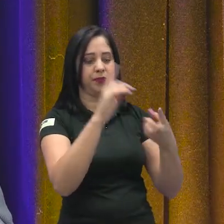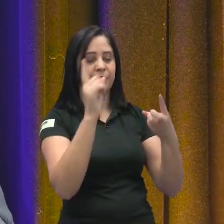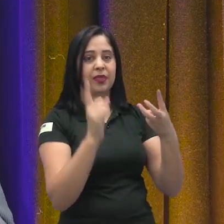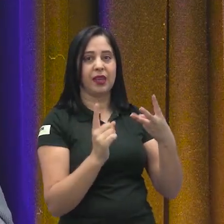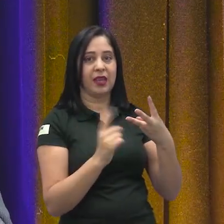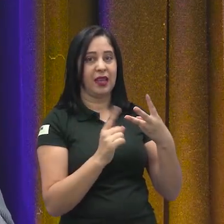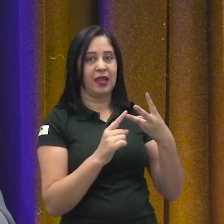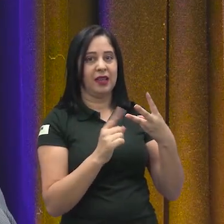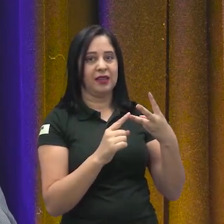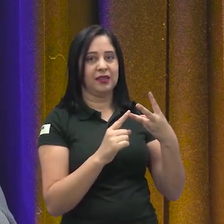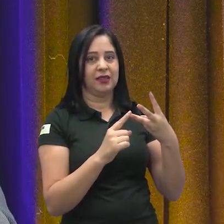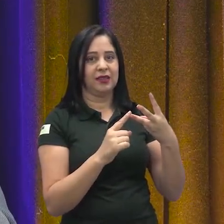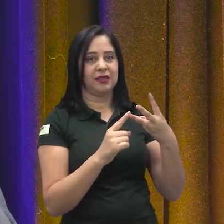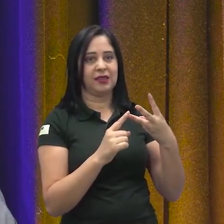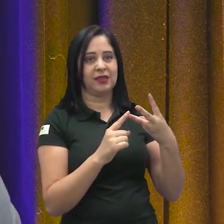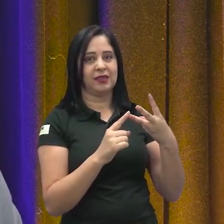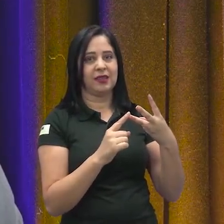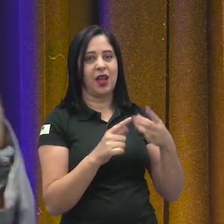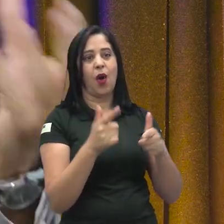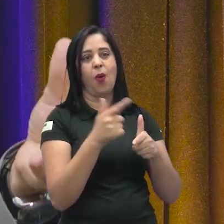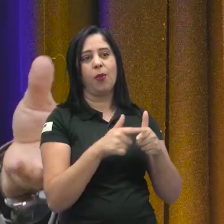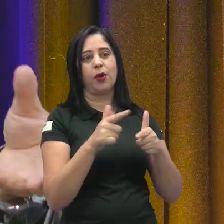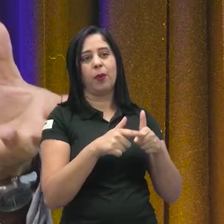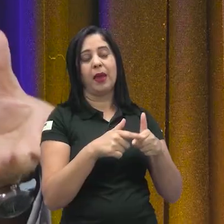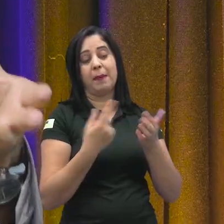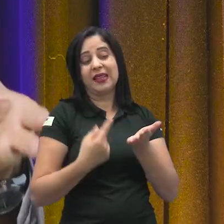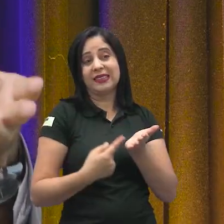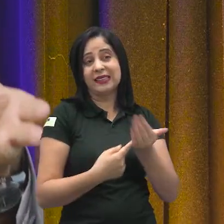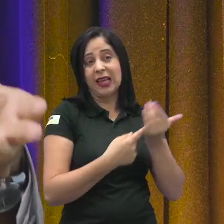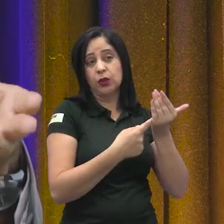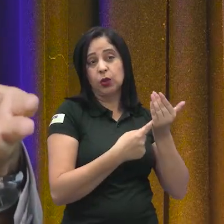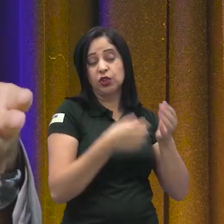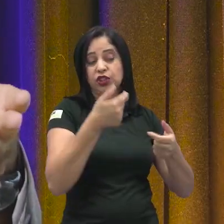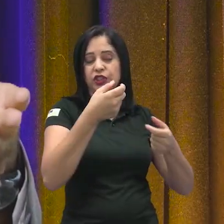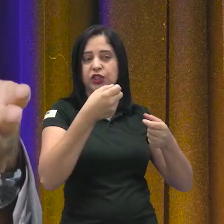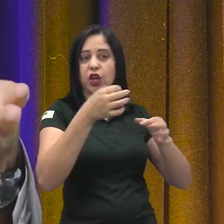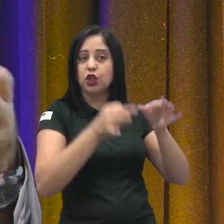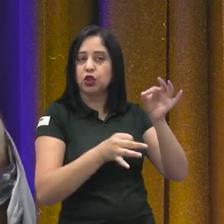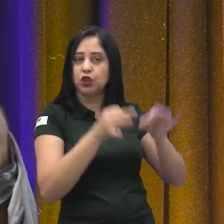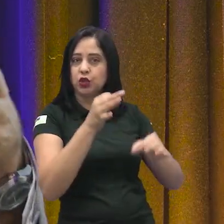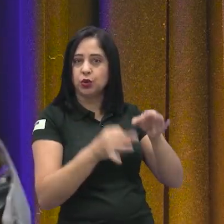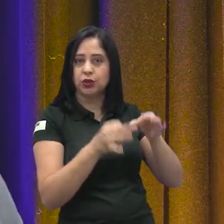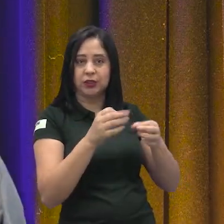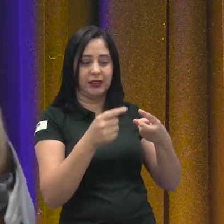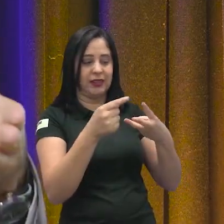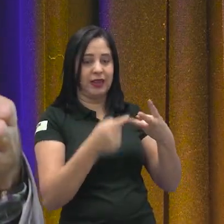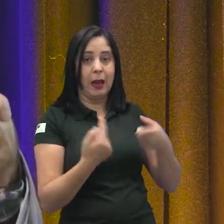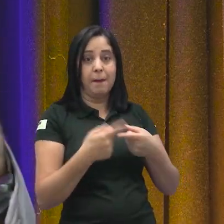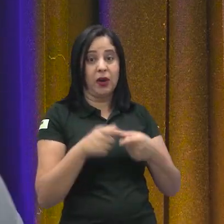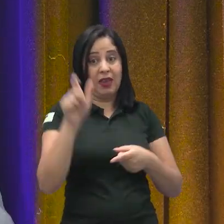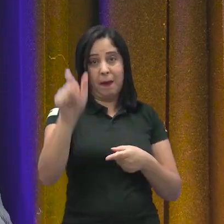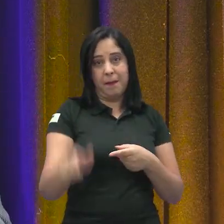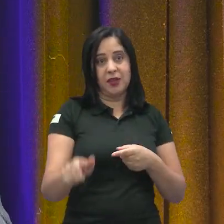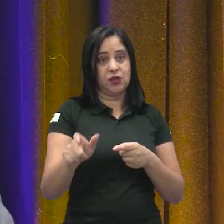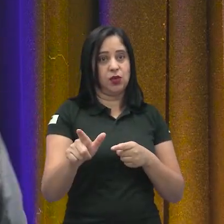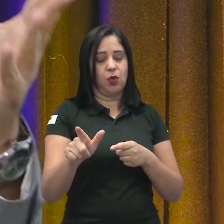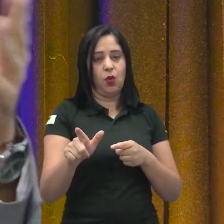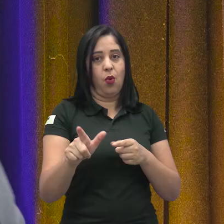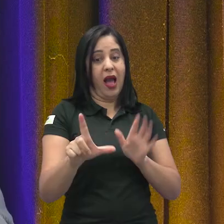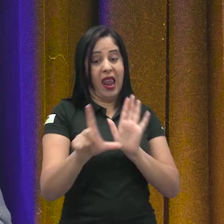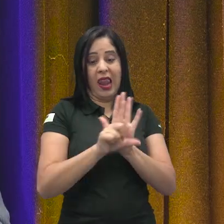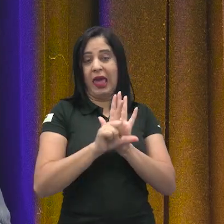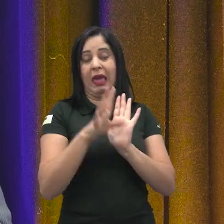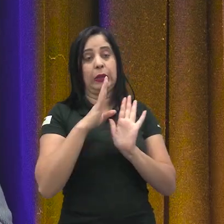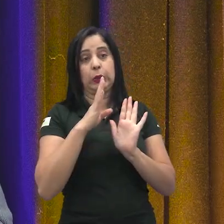certas. E a outra é a barreira jurídica ou tecnológica. Ela esbarra numa lei que ela não conhecia ou ela esbarra